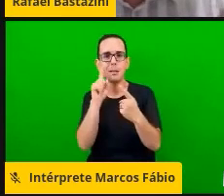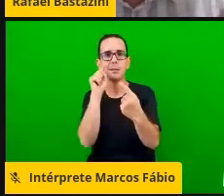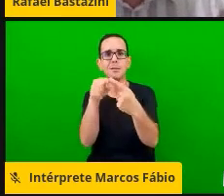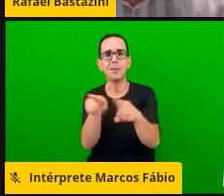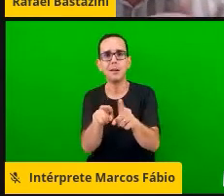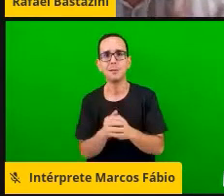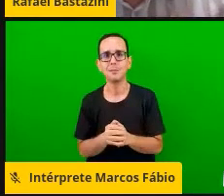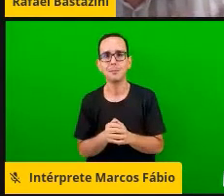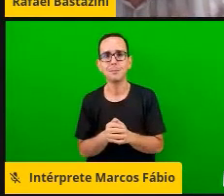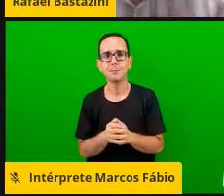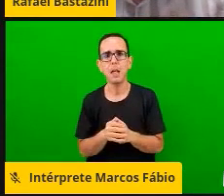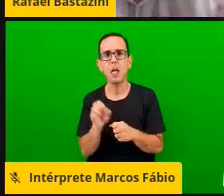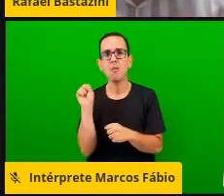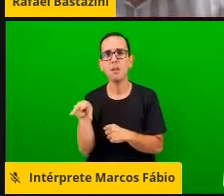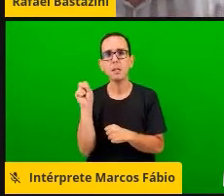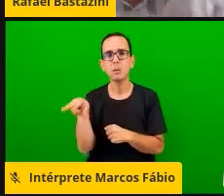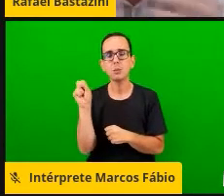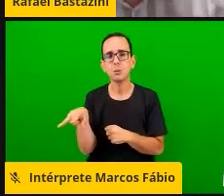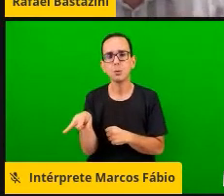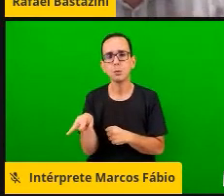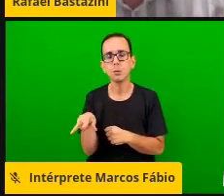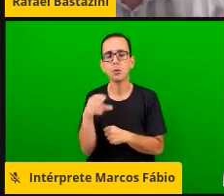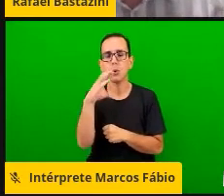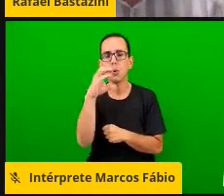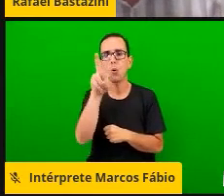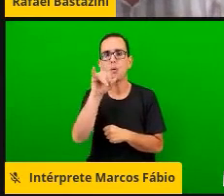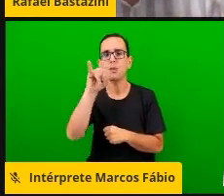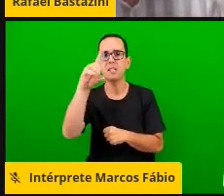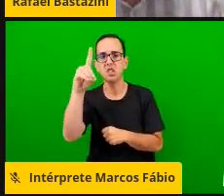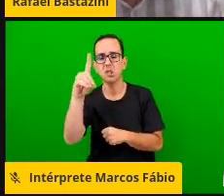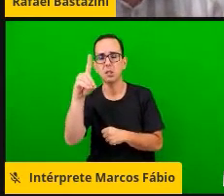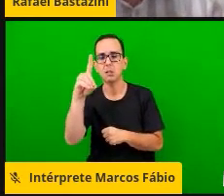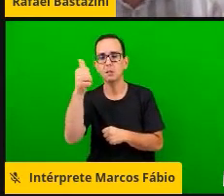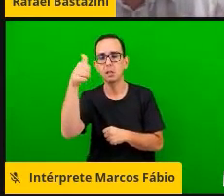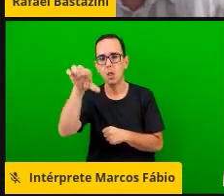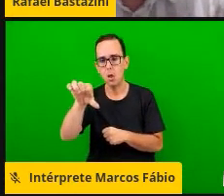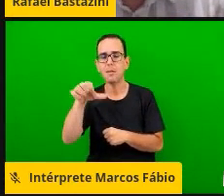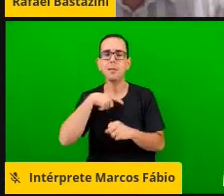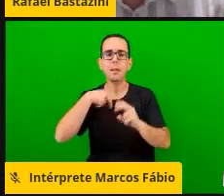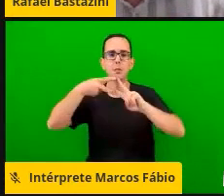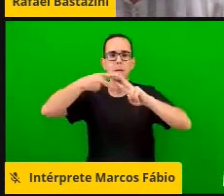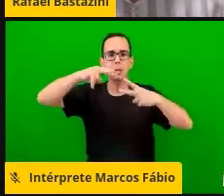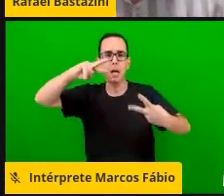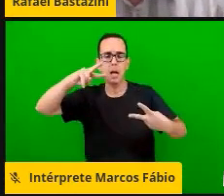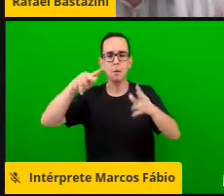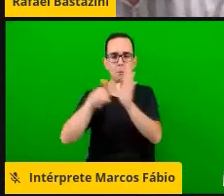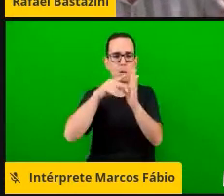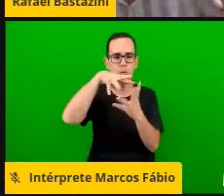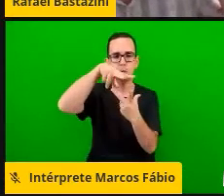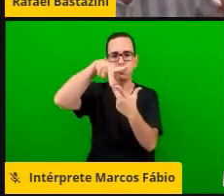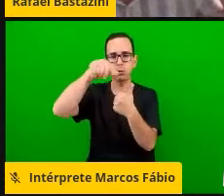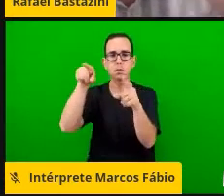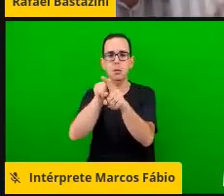O vírus, o Covid, o corona, ele tem um DNA da globalização, tá?